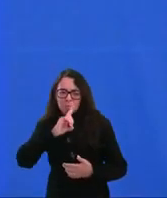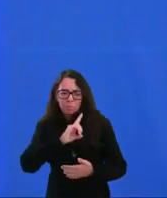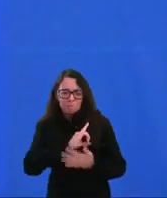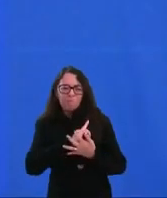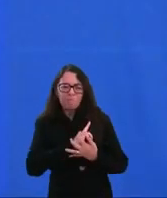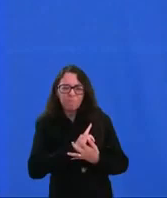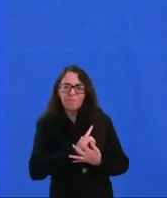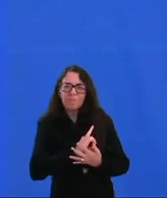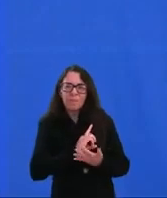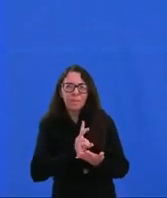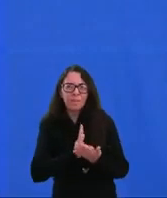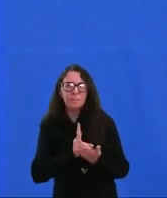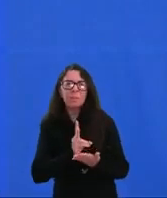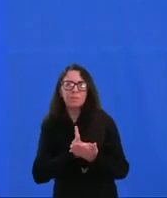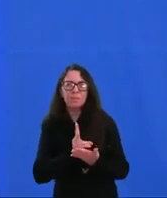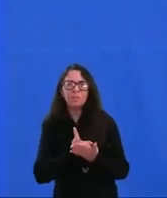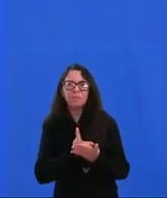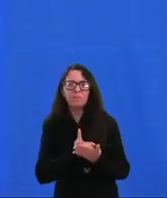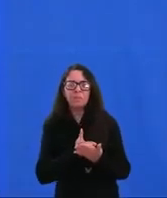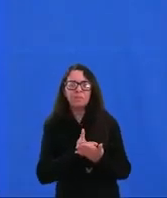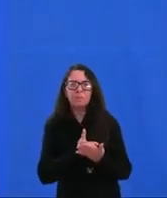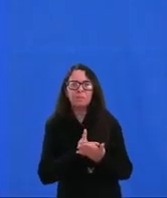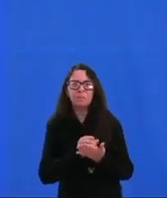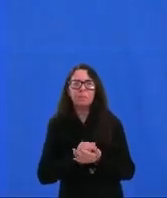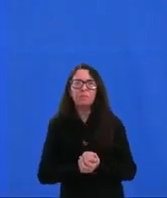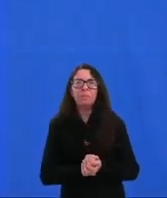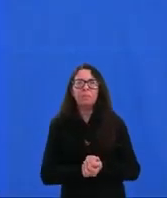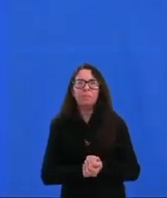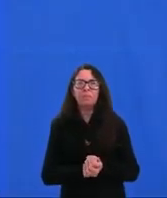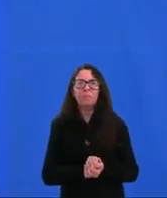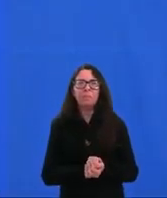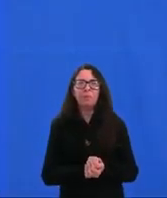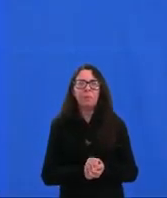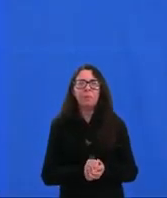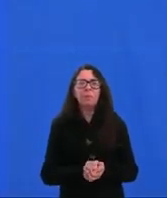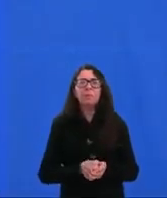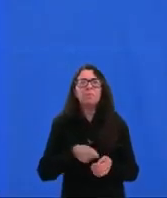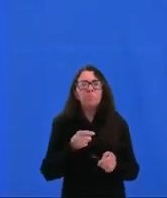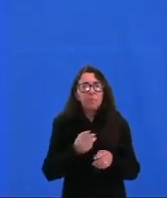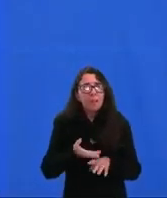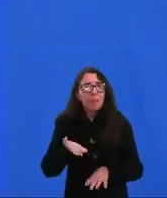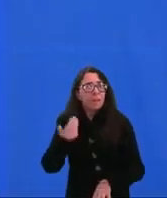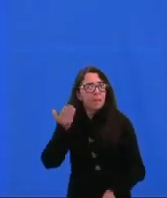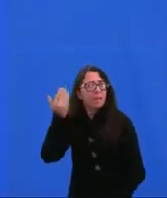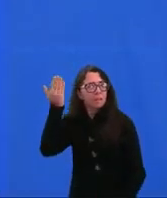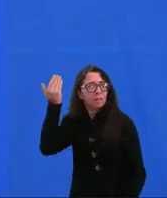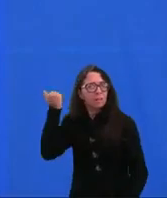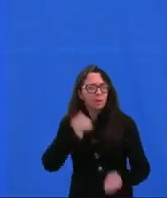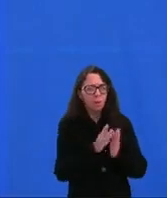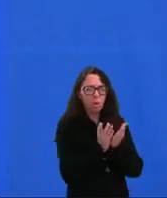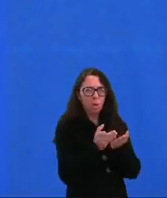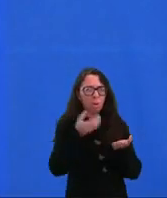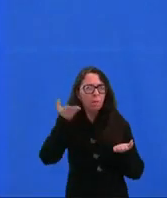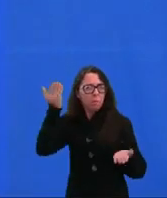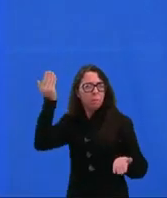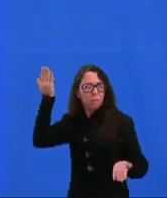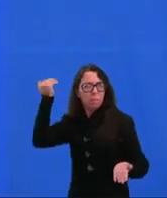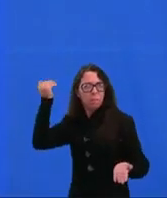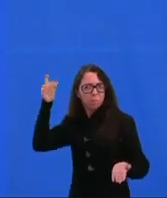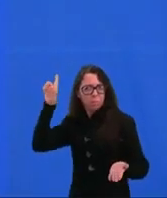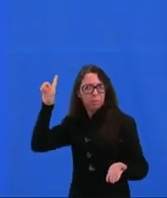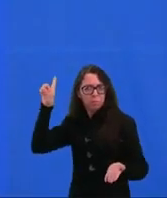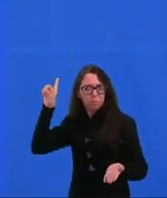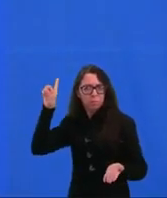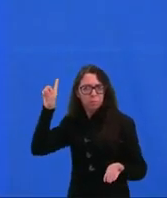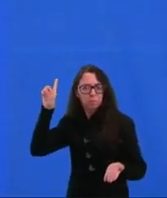crucial. Então, nós precisamos, como igreja, entender, sermos sensíveis em relação ao